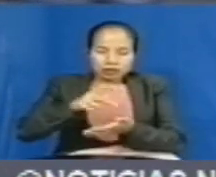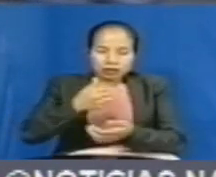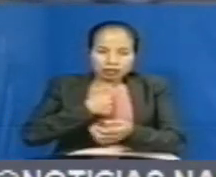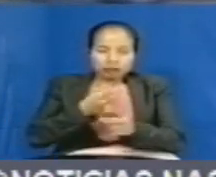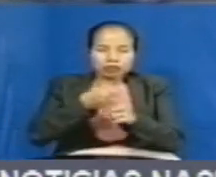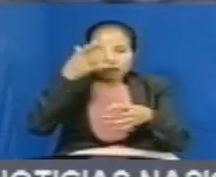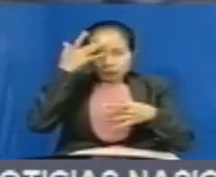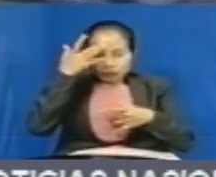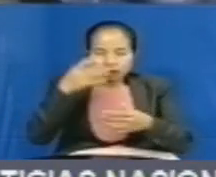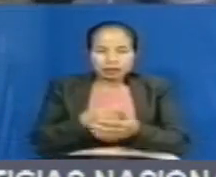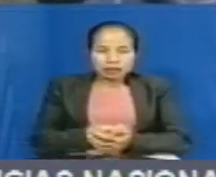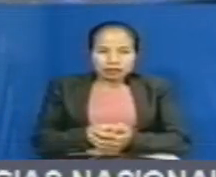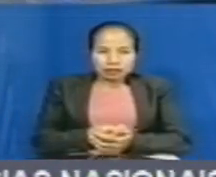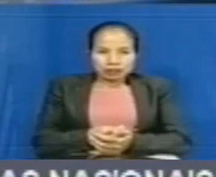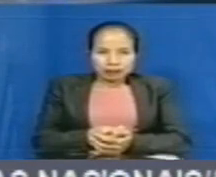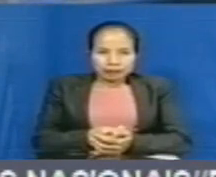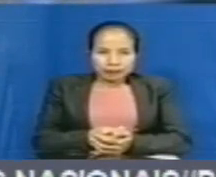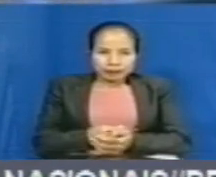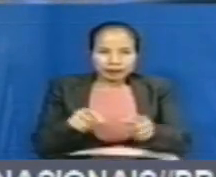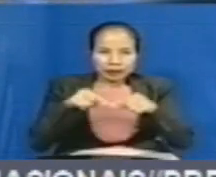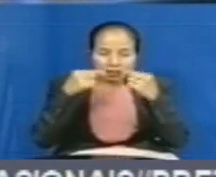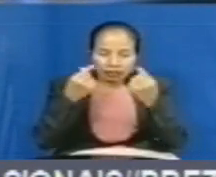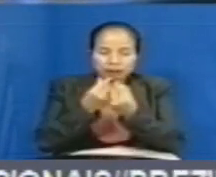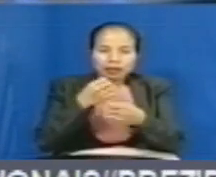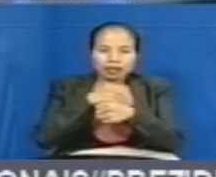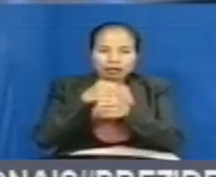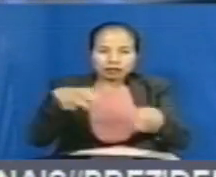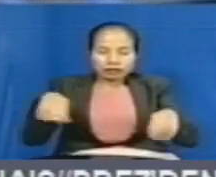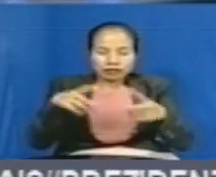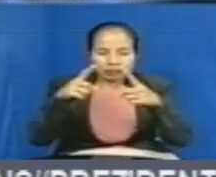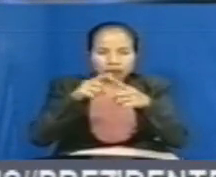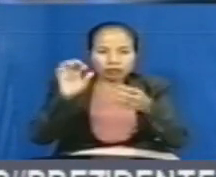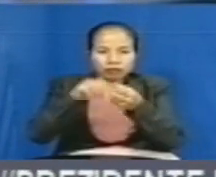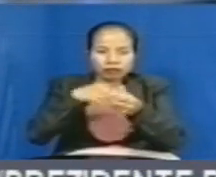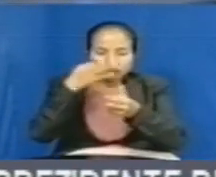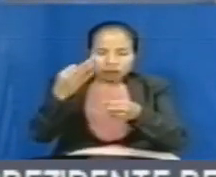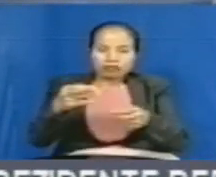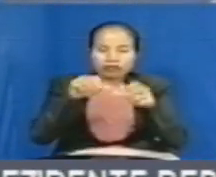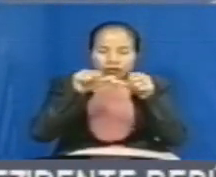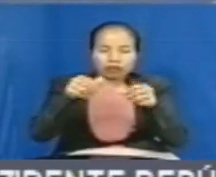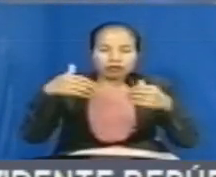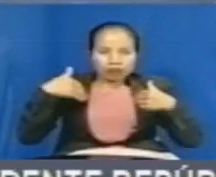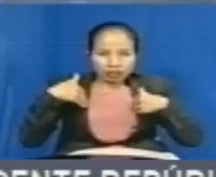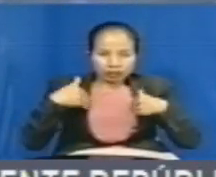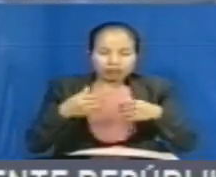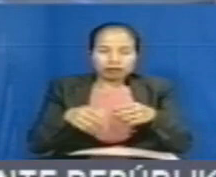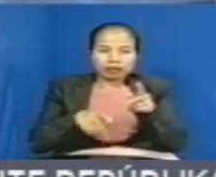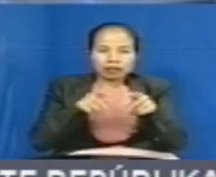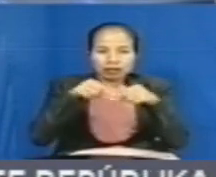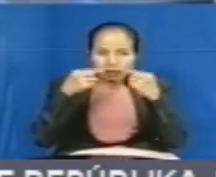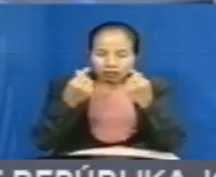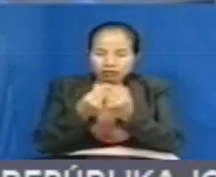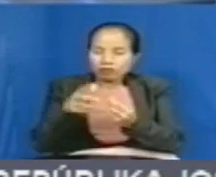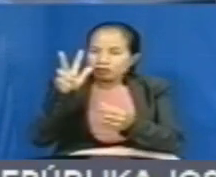ne. Tania Pilares ne be maca hala o serviço ba COVID-19, continua existe. E sira ne be maca pilar 3,